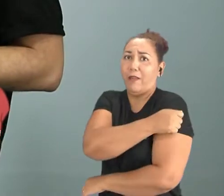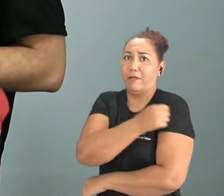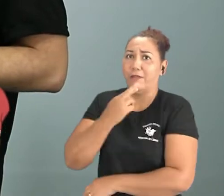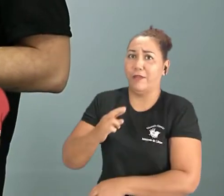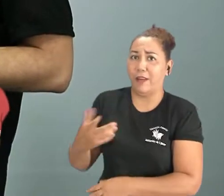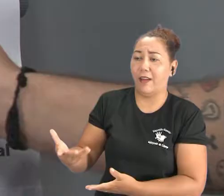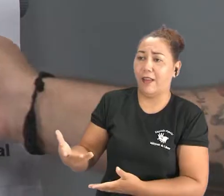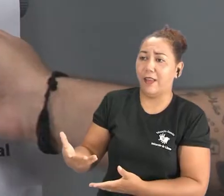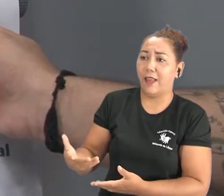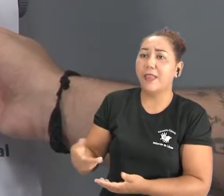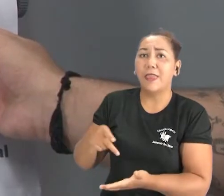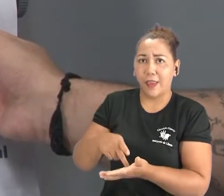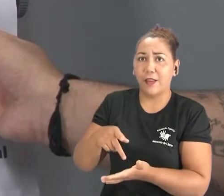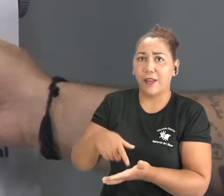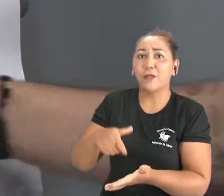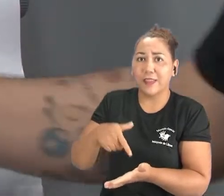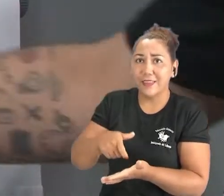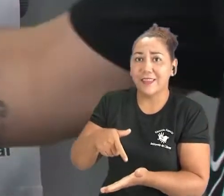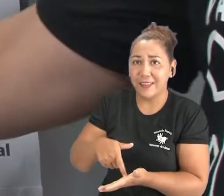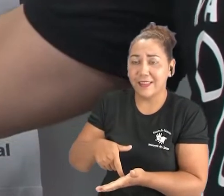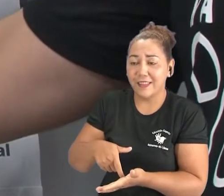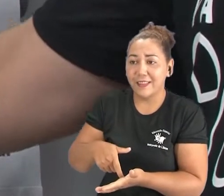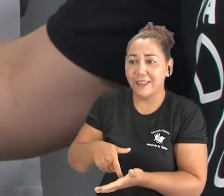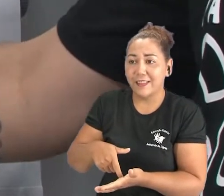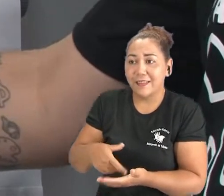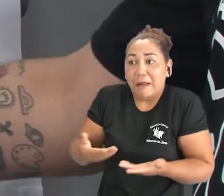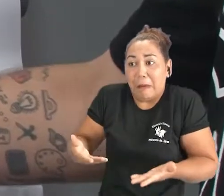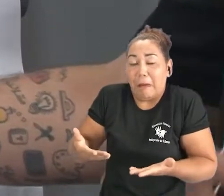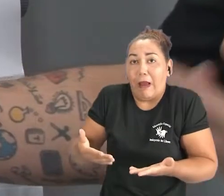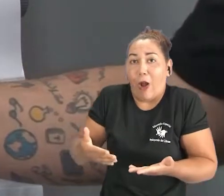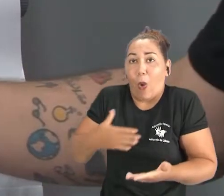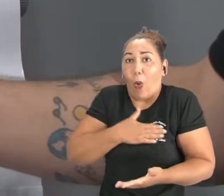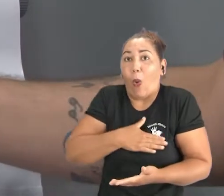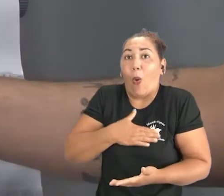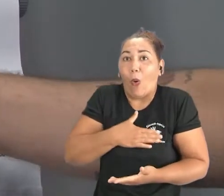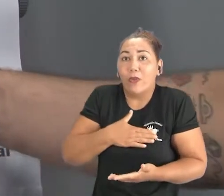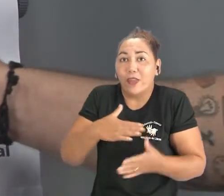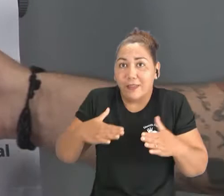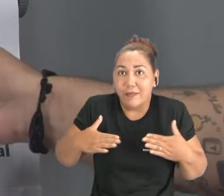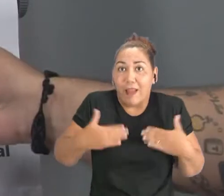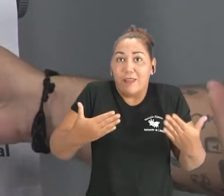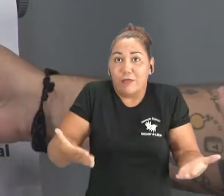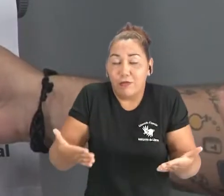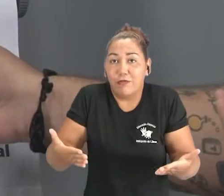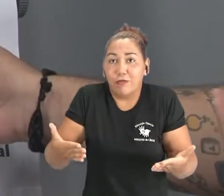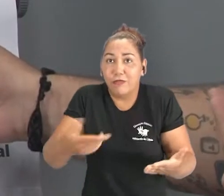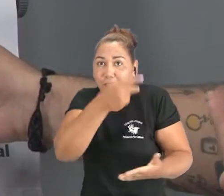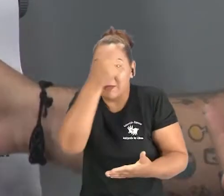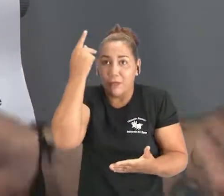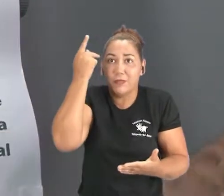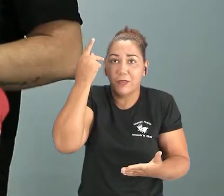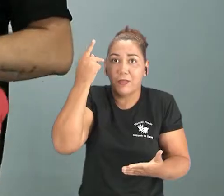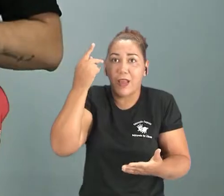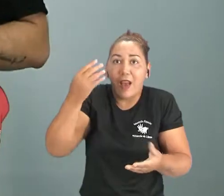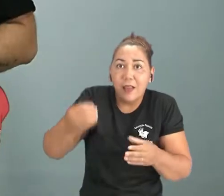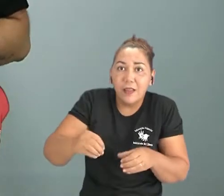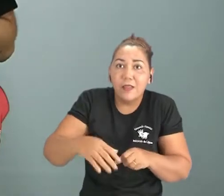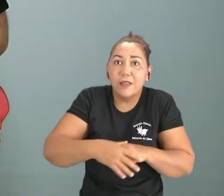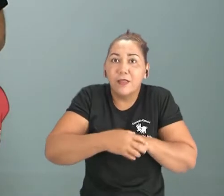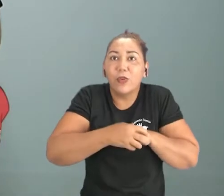ó ele gosta da susto nas pessoas esconder objetos que elas precisam